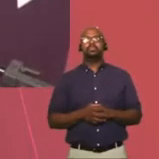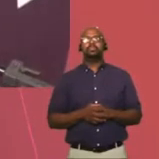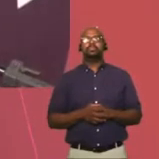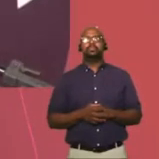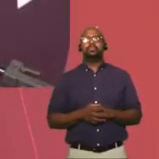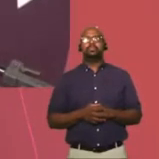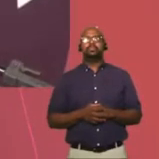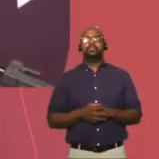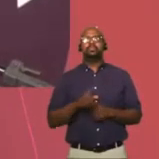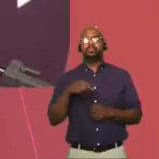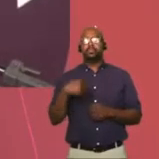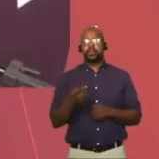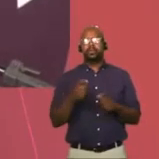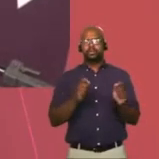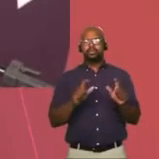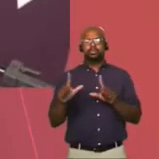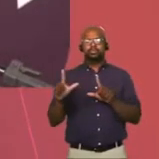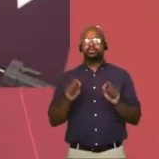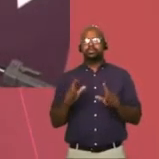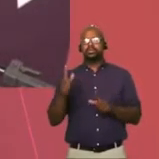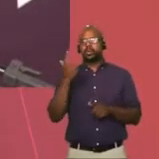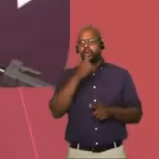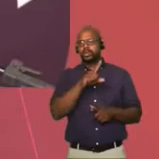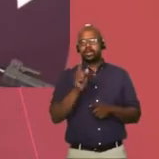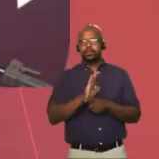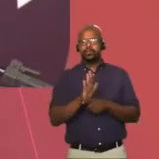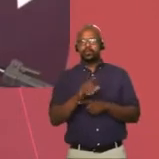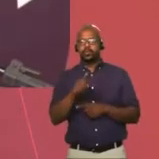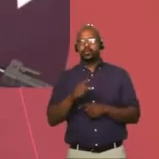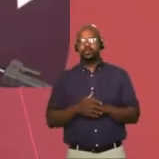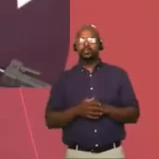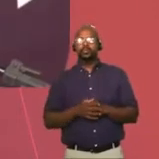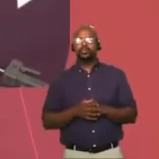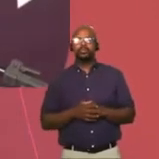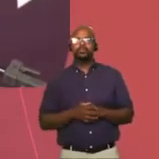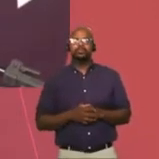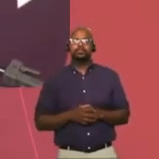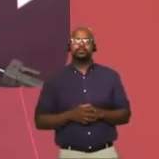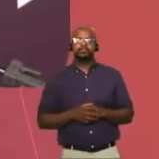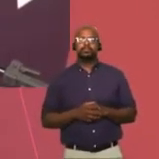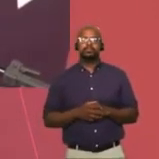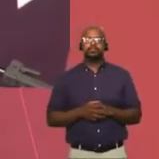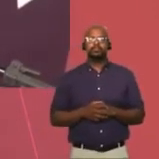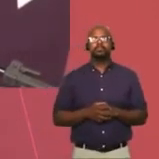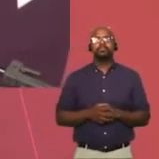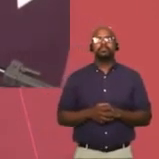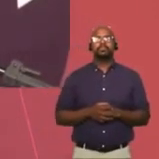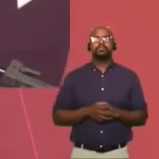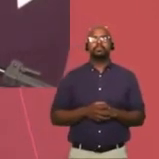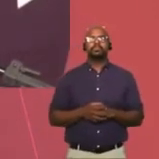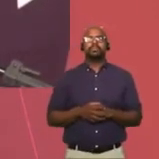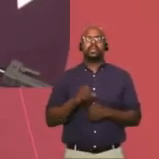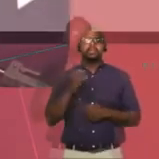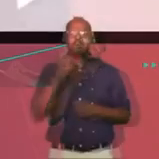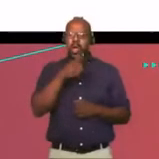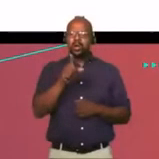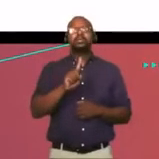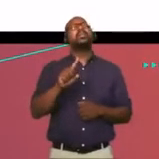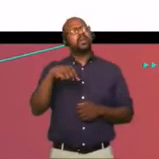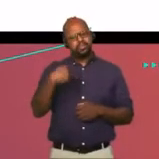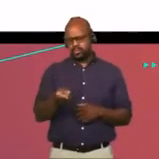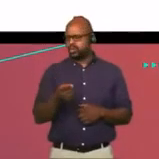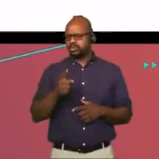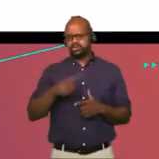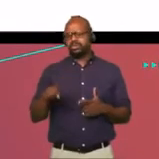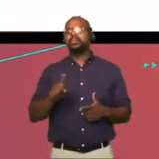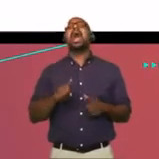e tenta ver o próximo slides se você consegue colocar o vídeo aí se você não conseguiu dar um pro